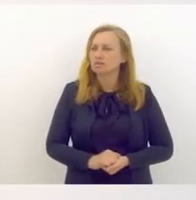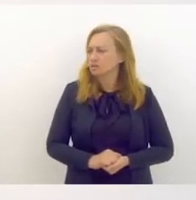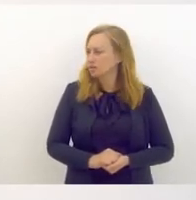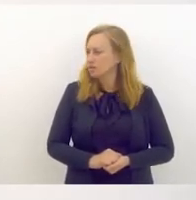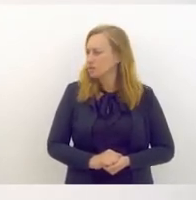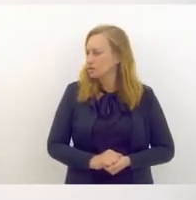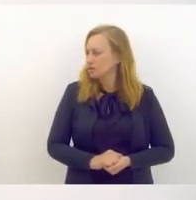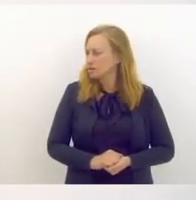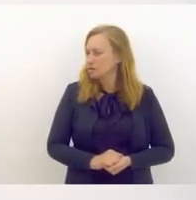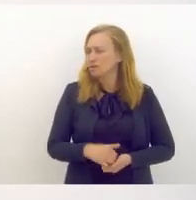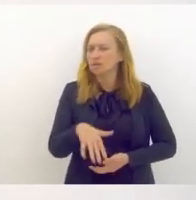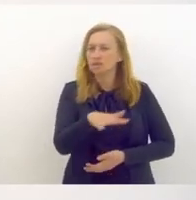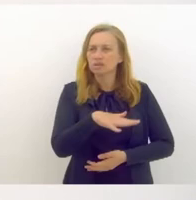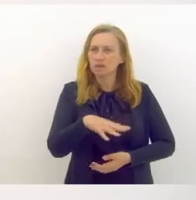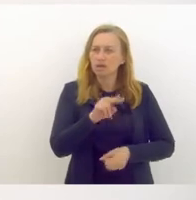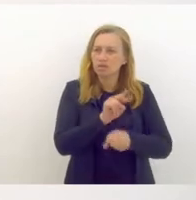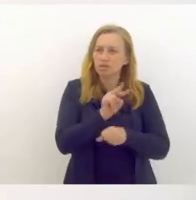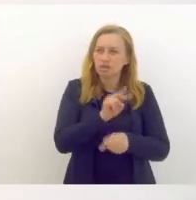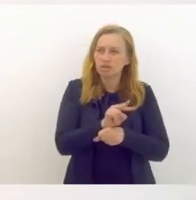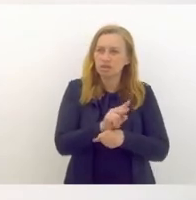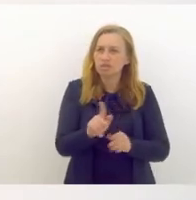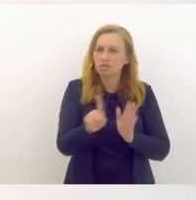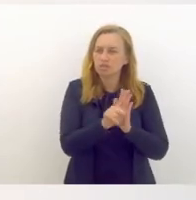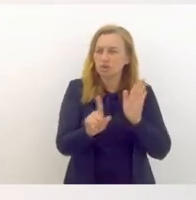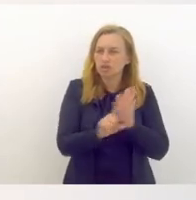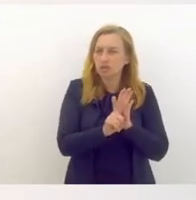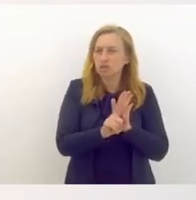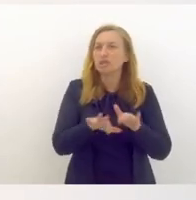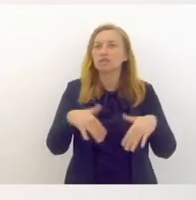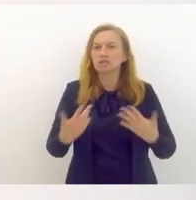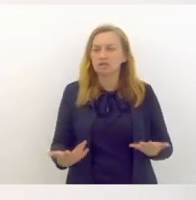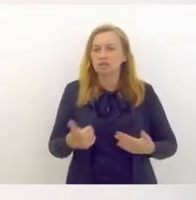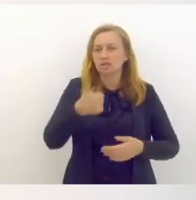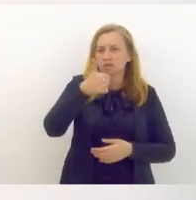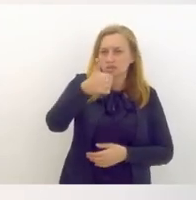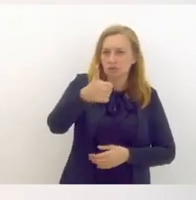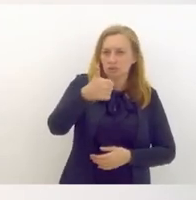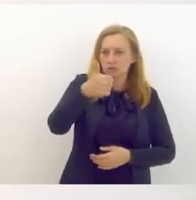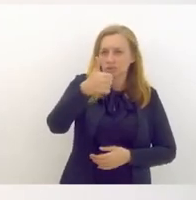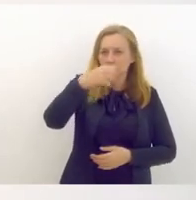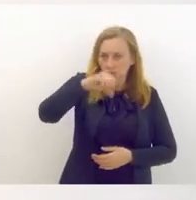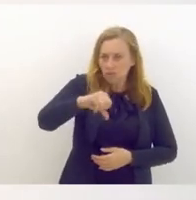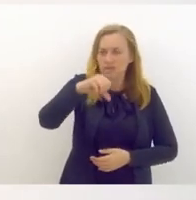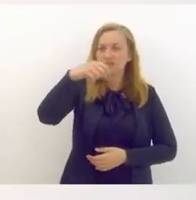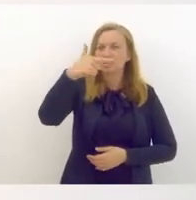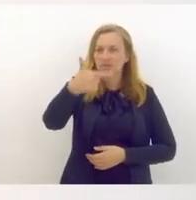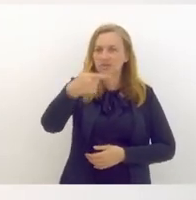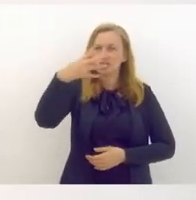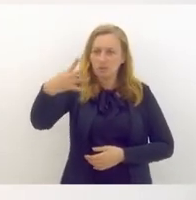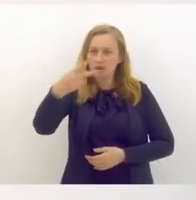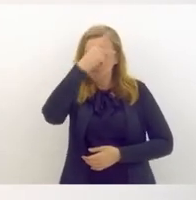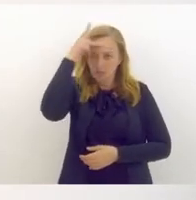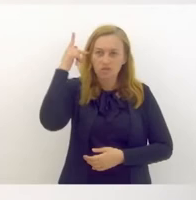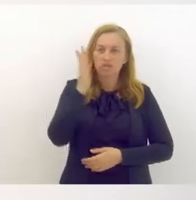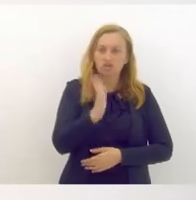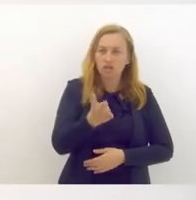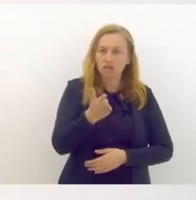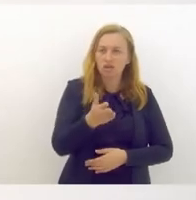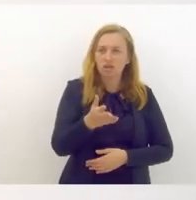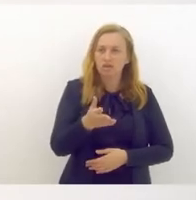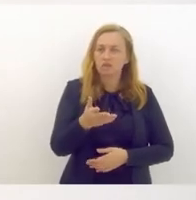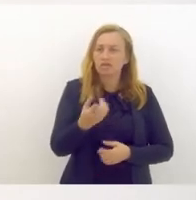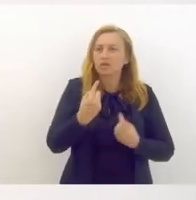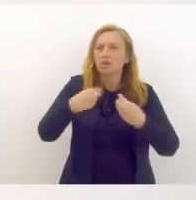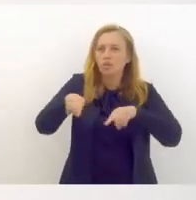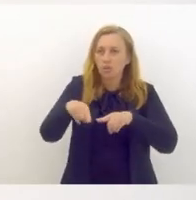da unidade de conservação por conta desse projeto de lei. Então, 924 pessoas já se colocaram até amanhã de hoje